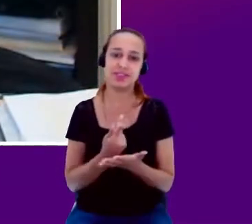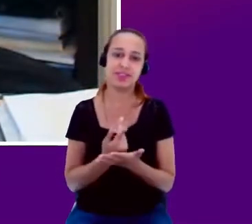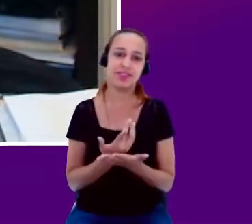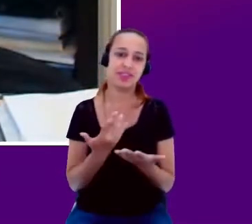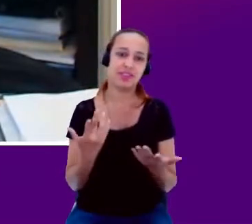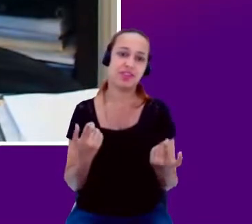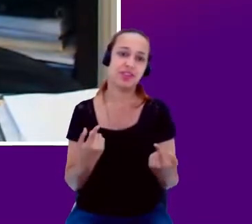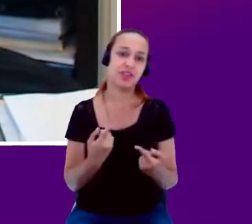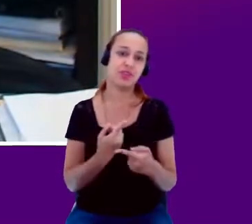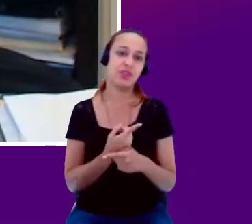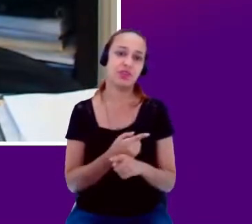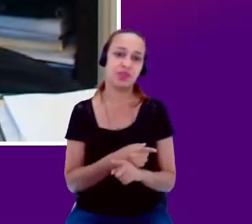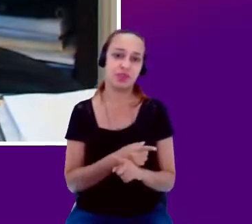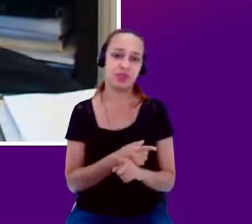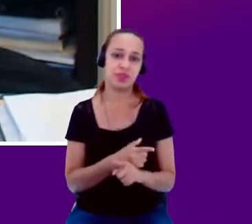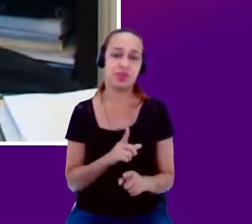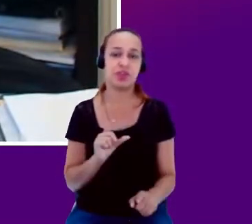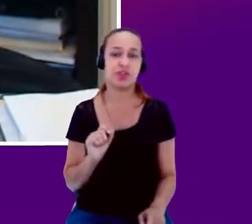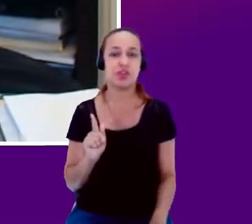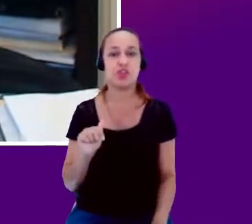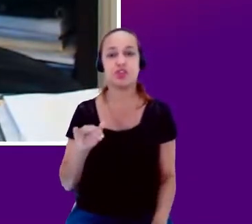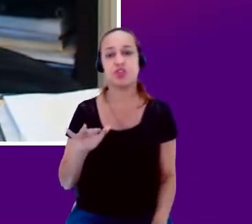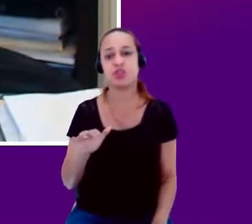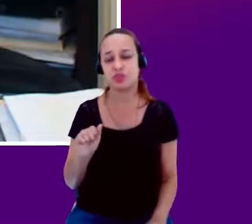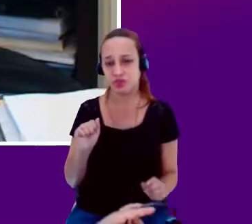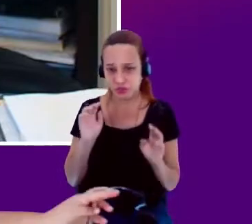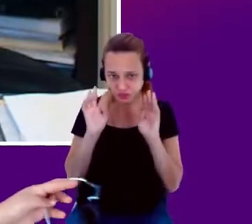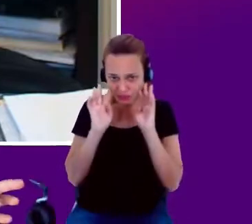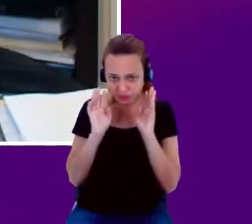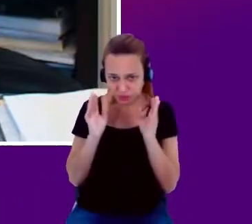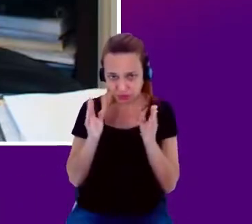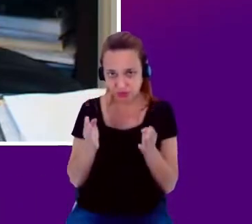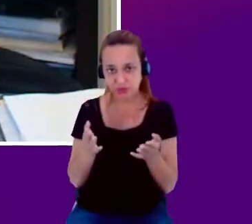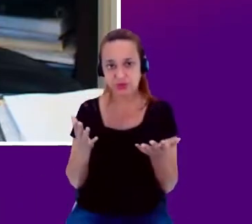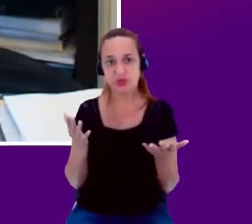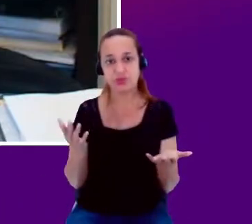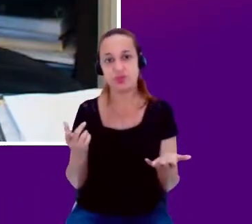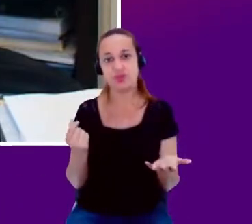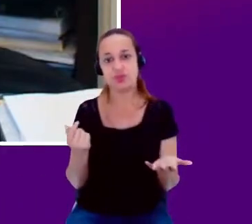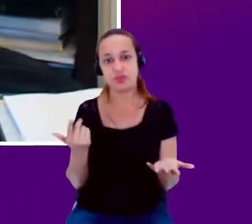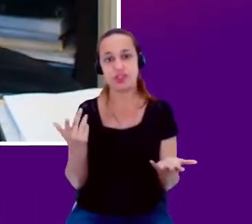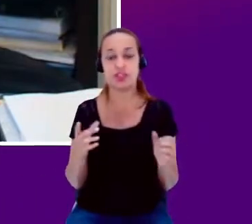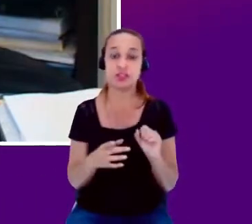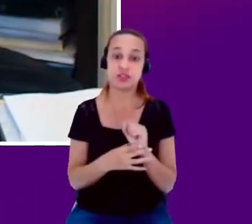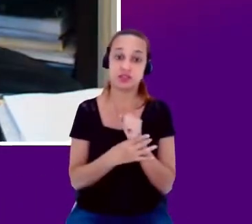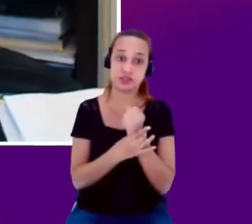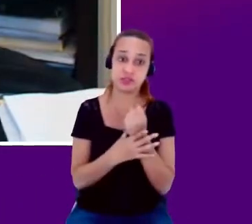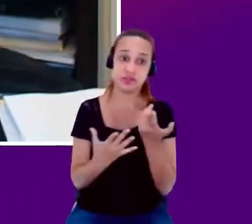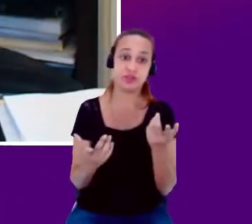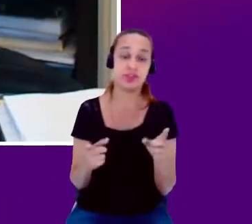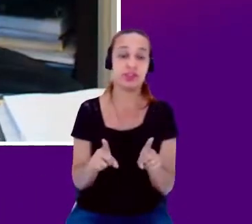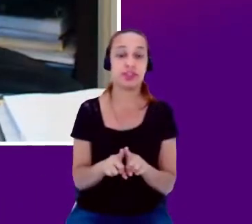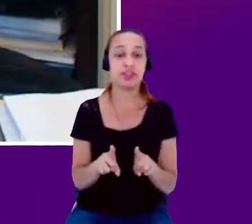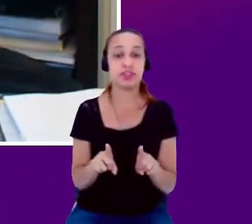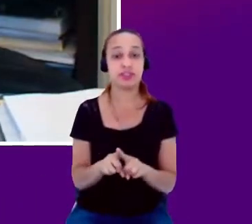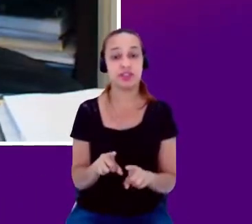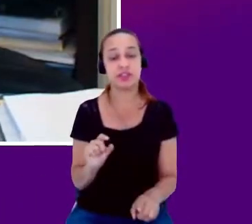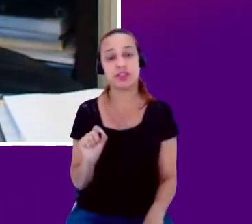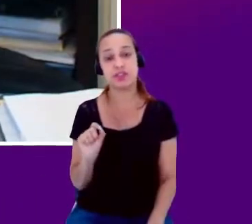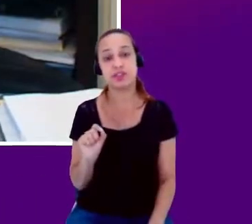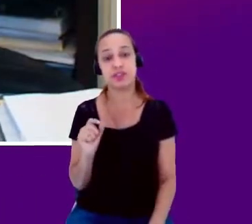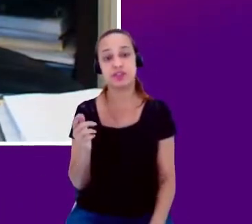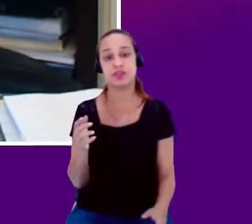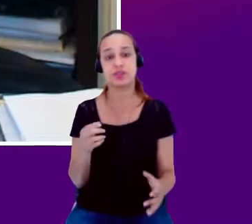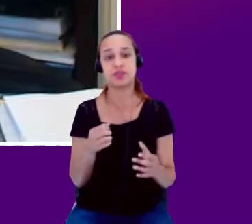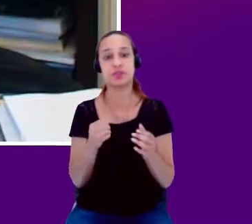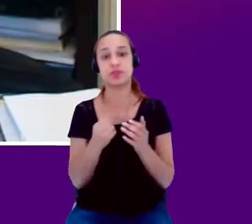própria lógica da formação do preço do seguro, né? E também por incorrer em